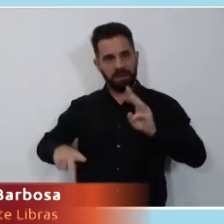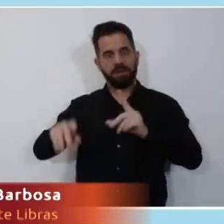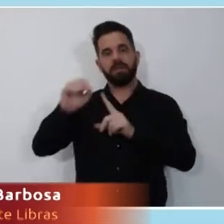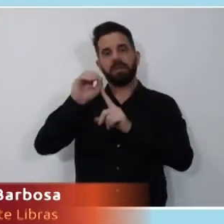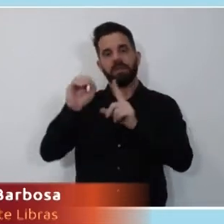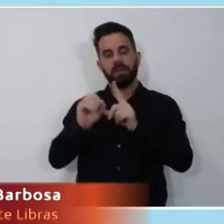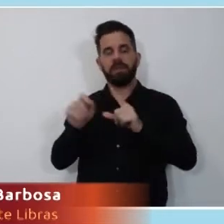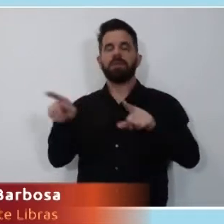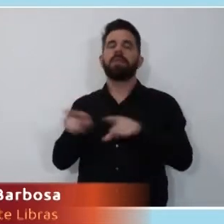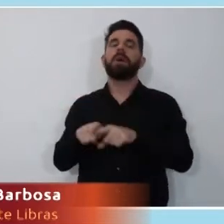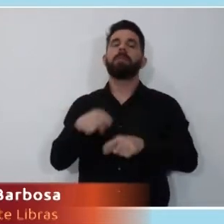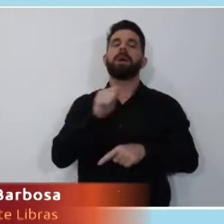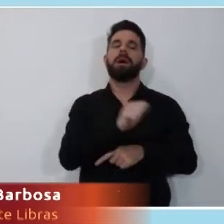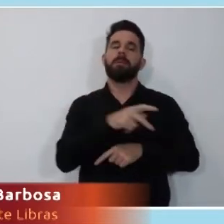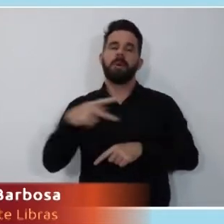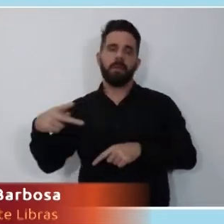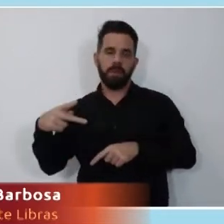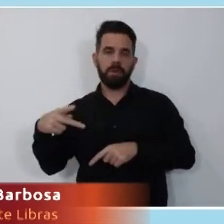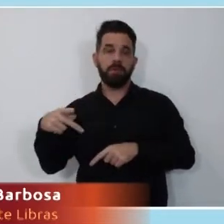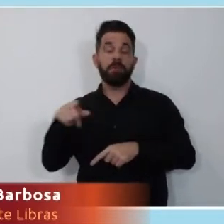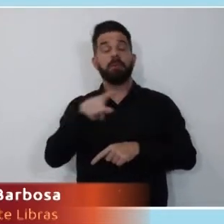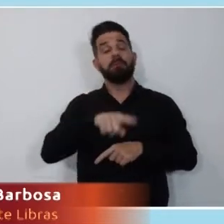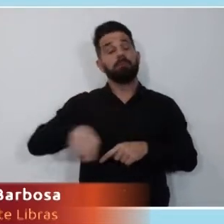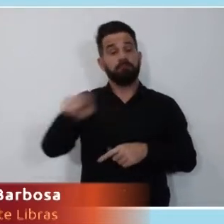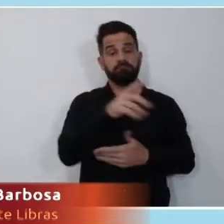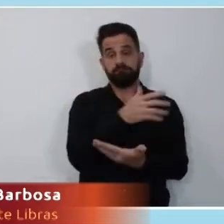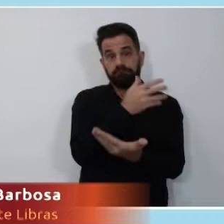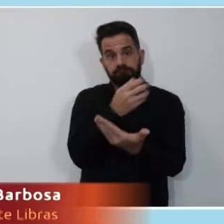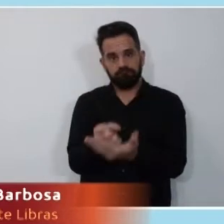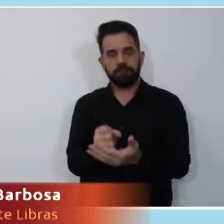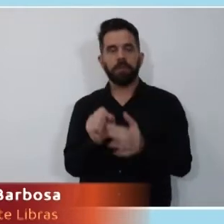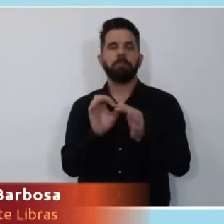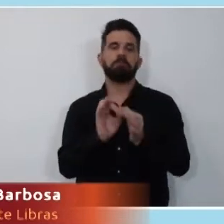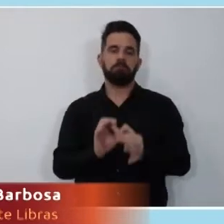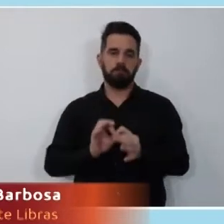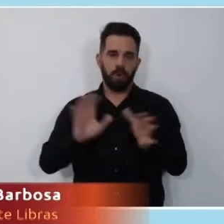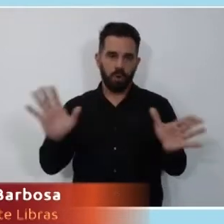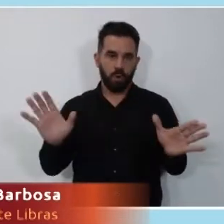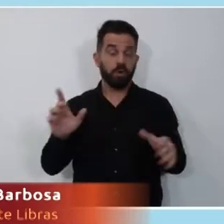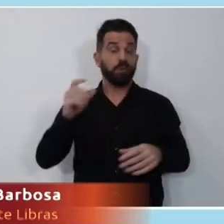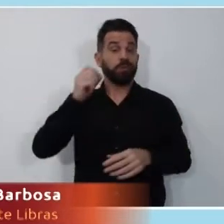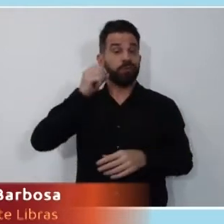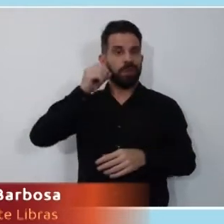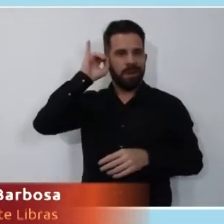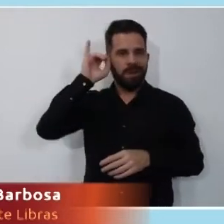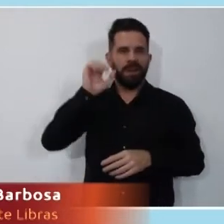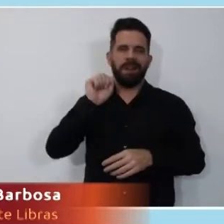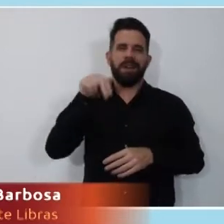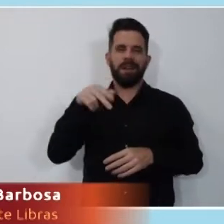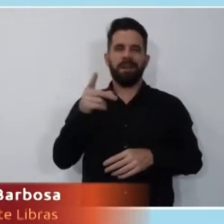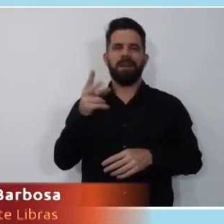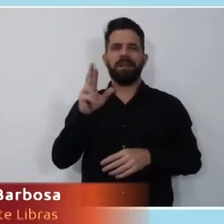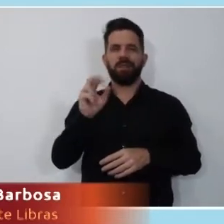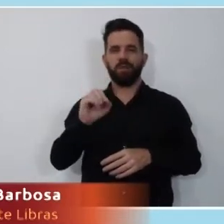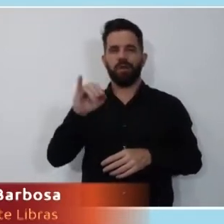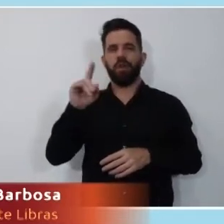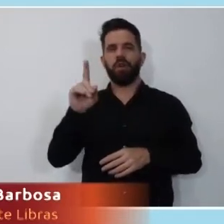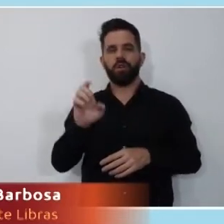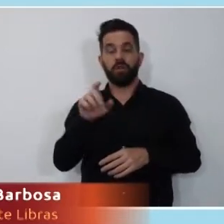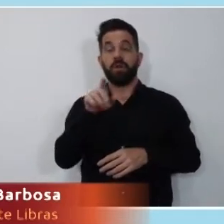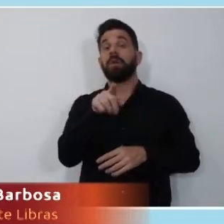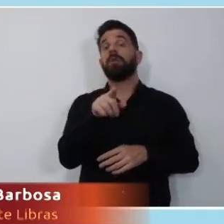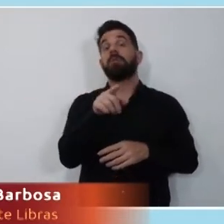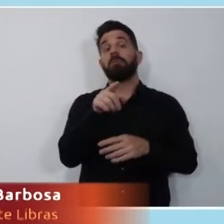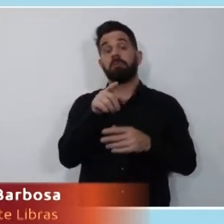Nosso aplicativo é disponível para celulares com modelo Android. É só você procurar na sua loja virtual e baixar gratuitamente no seu